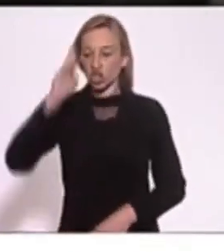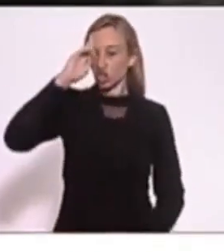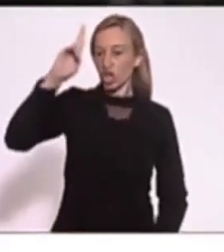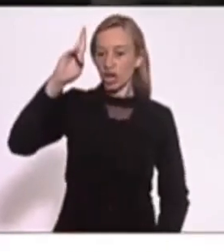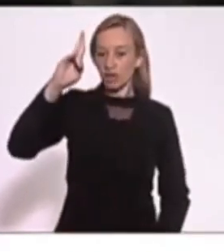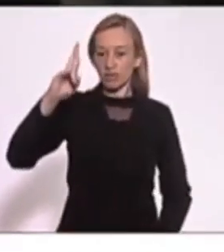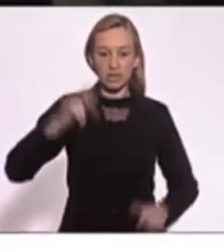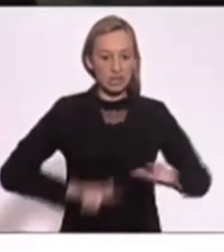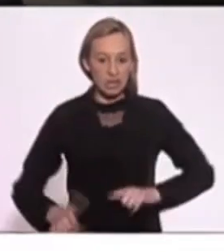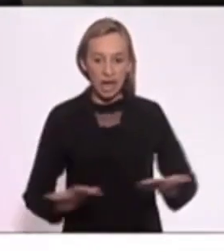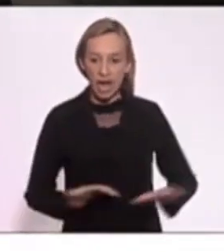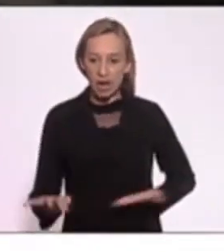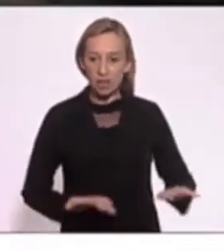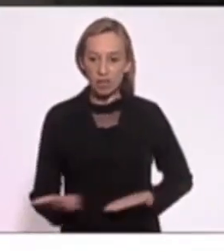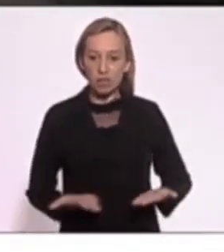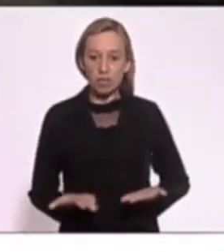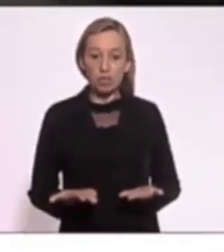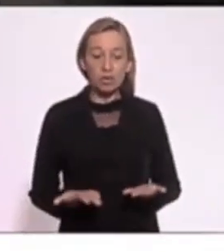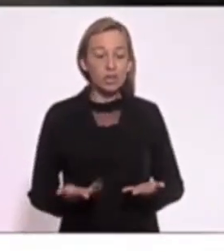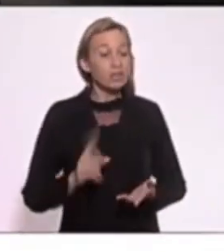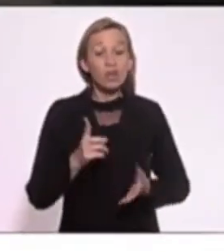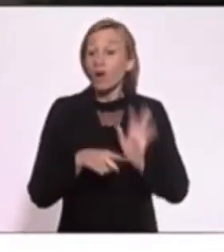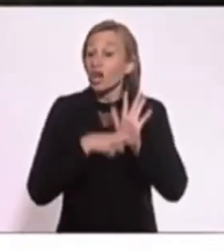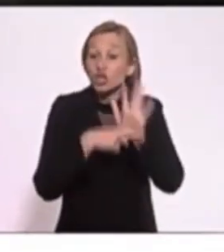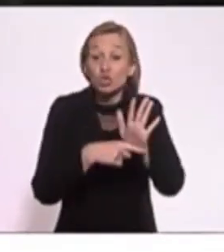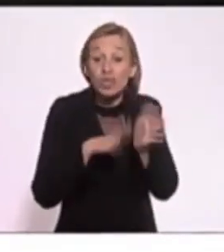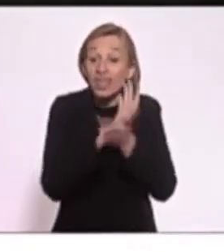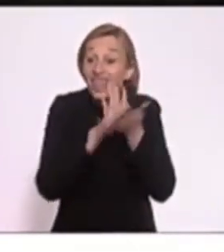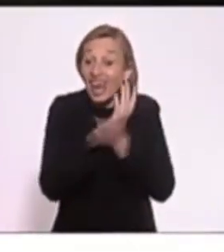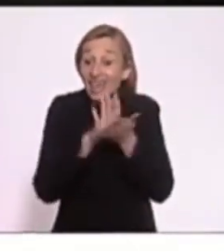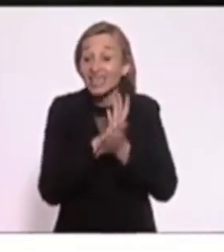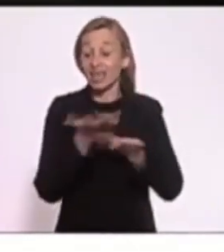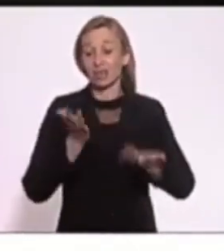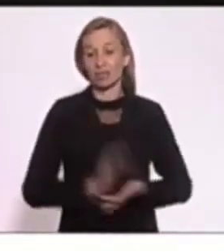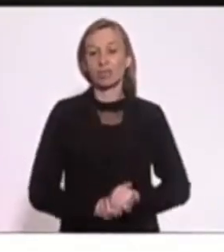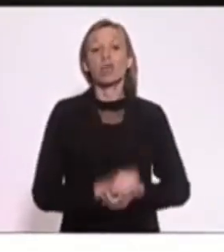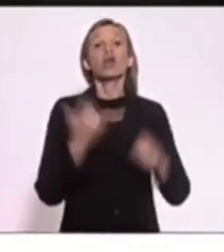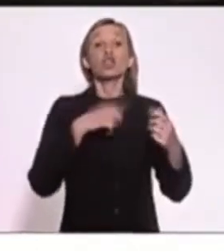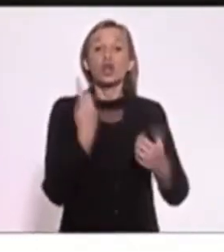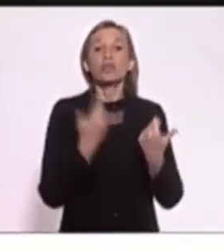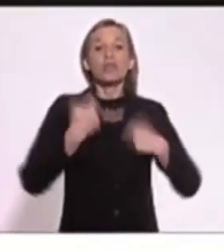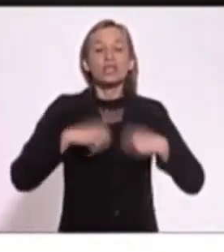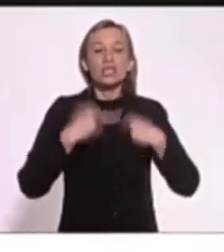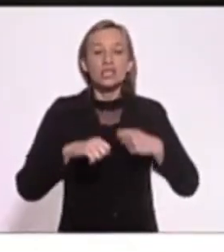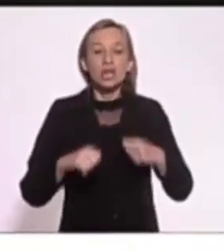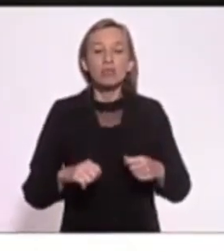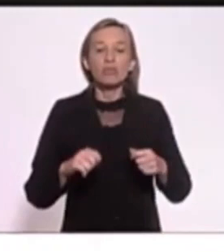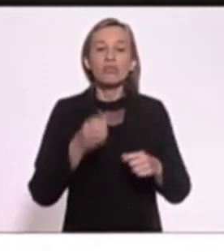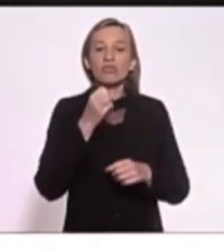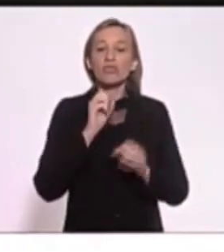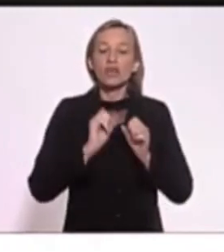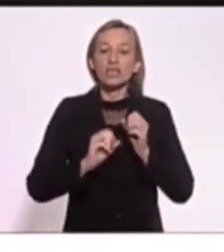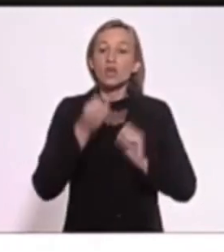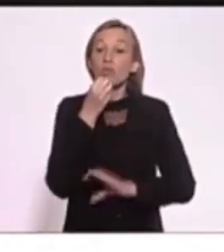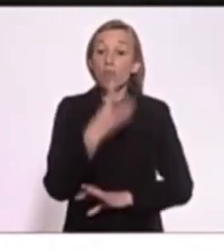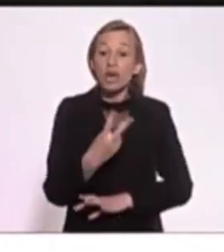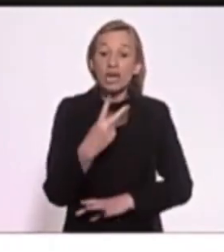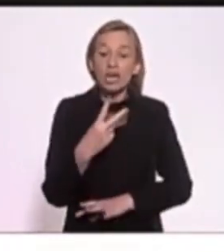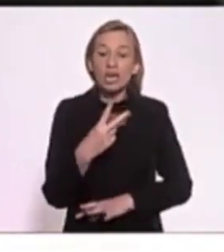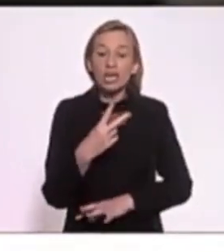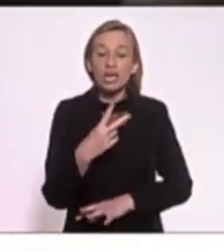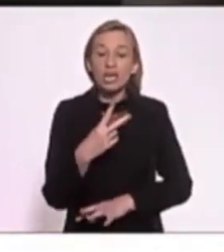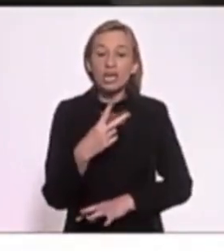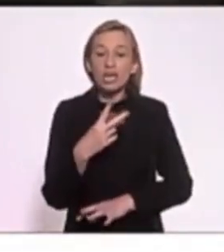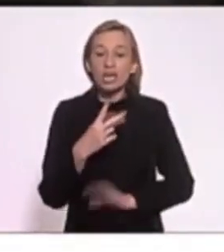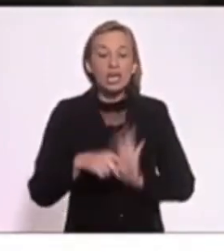em operários. Isso não ajuda, isso não serve para nada. Nós precisamos fazer o bem sem olhar a quem.